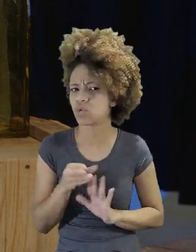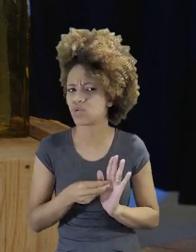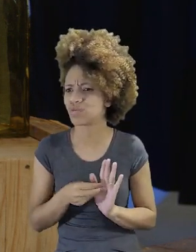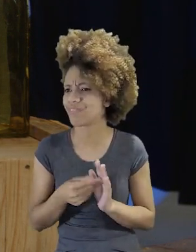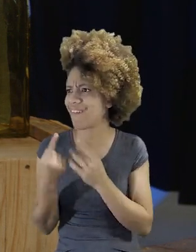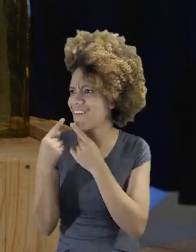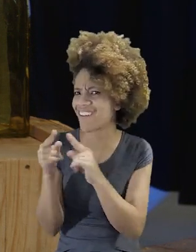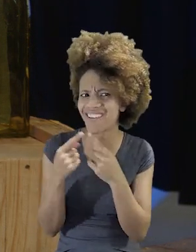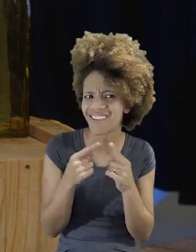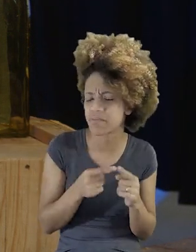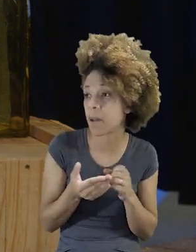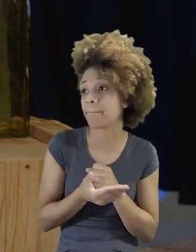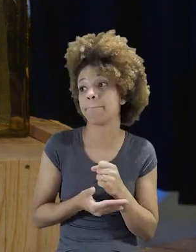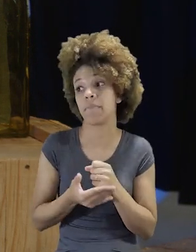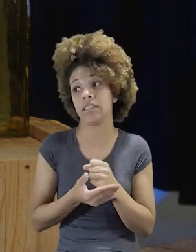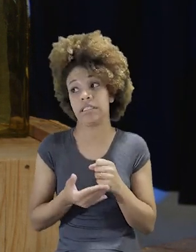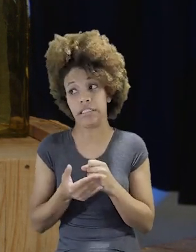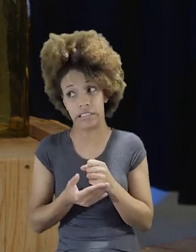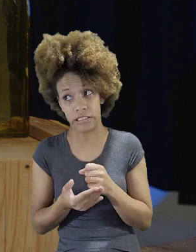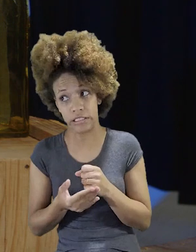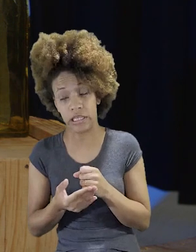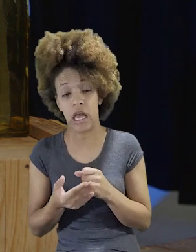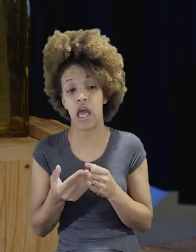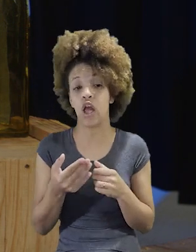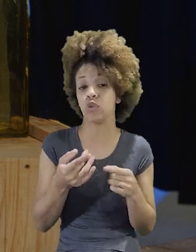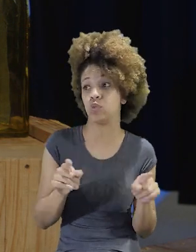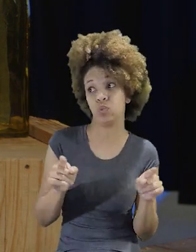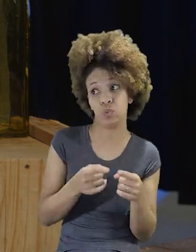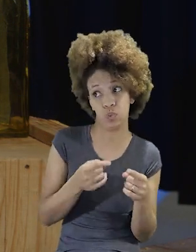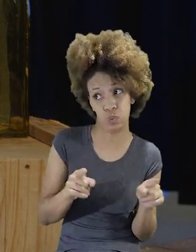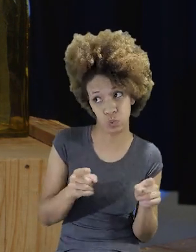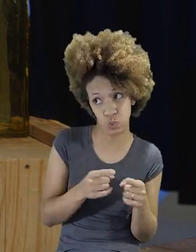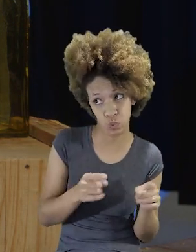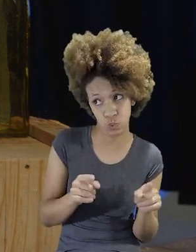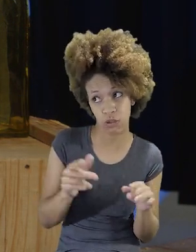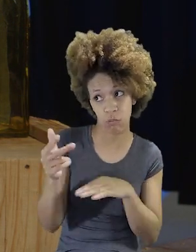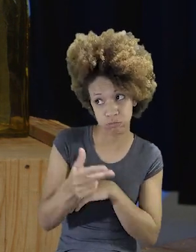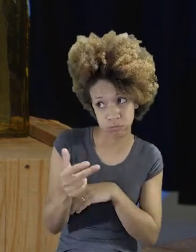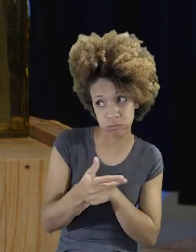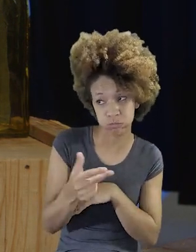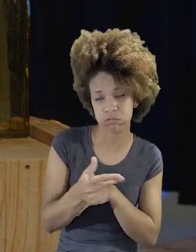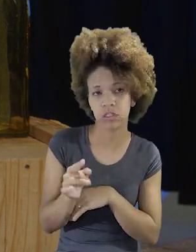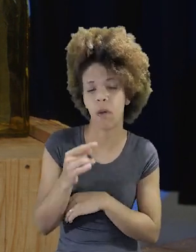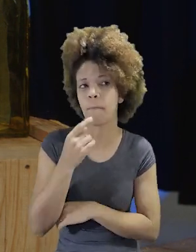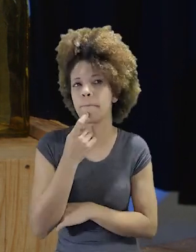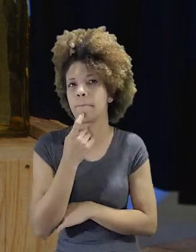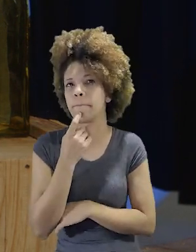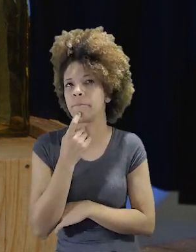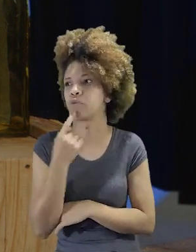eave Club tudo numas críticas baseadas na moral do disco não